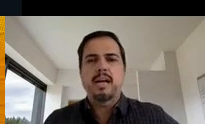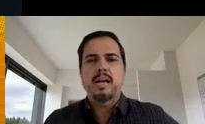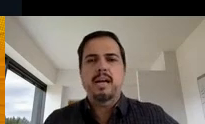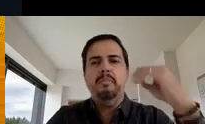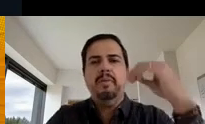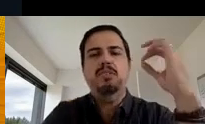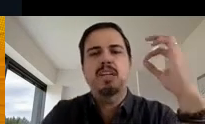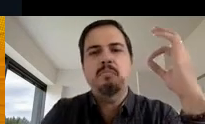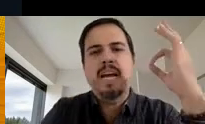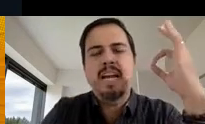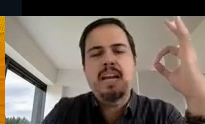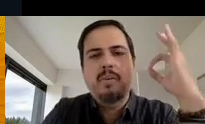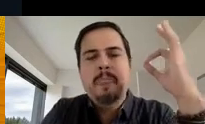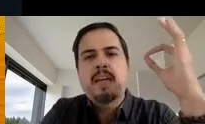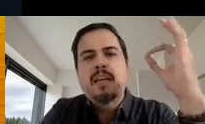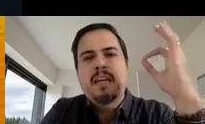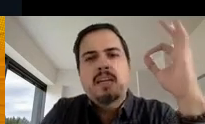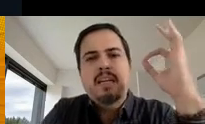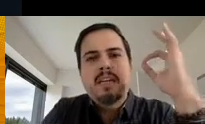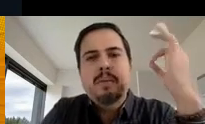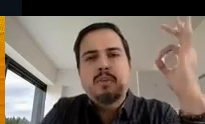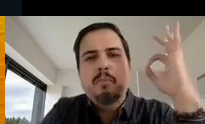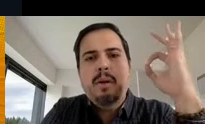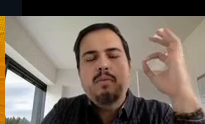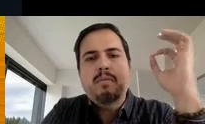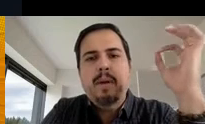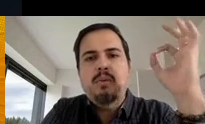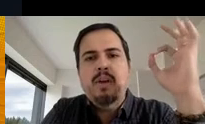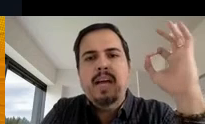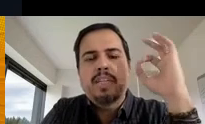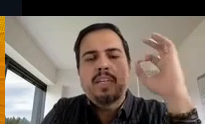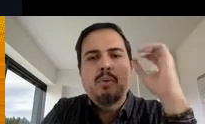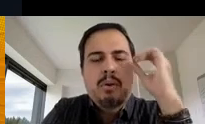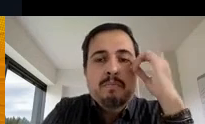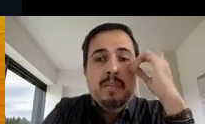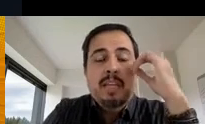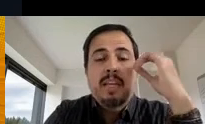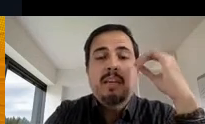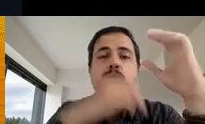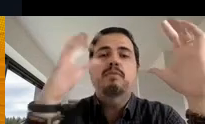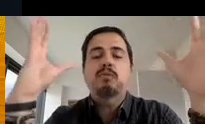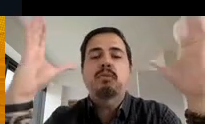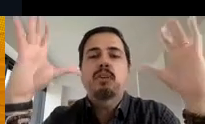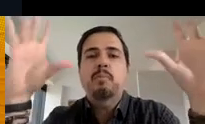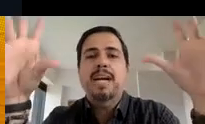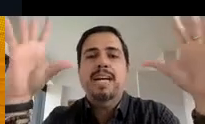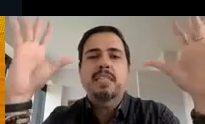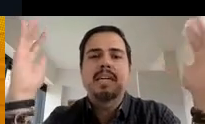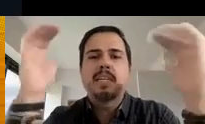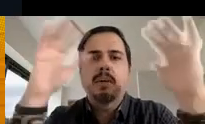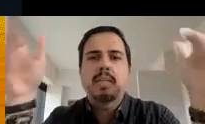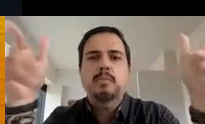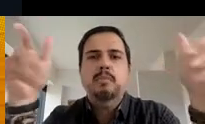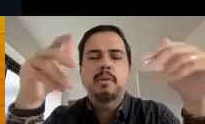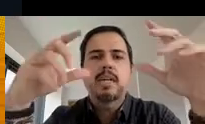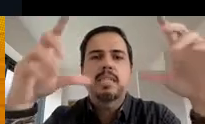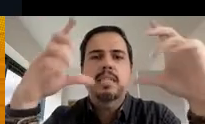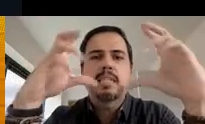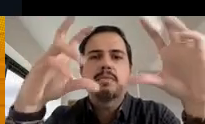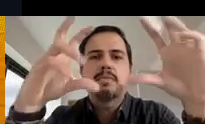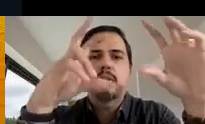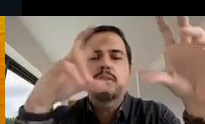derretido, congelado, cara, chega perfeito, chega mais legal. Eu acabei de comprar ovo de Páscoa online, chegou, o ovo de Páscoa veio numa caixa gigante,